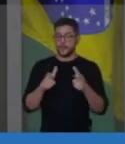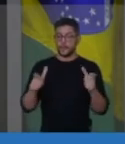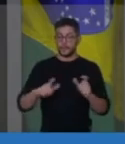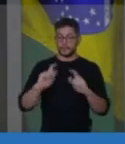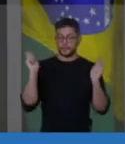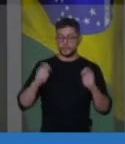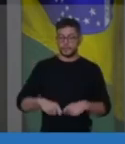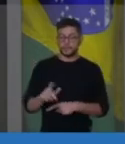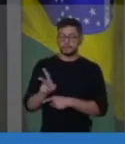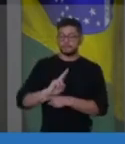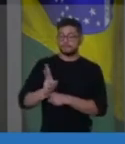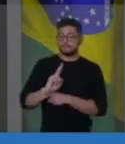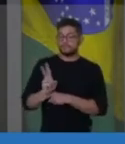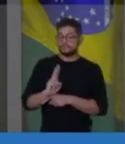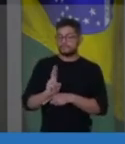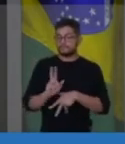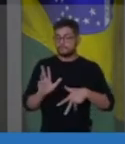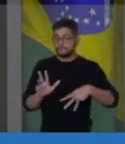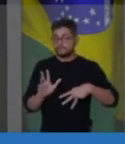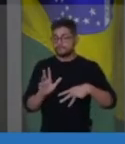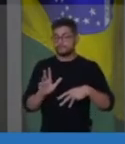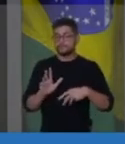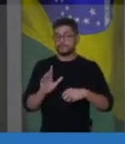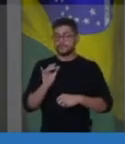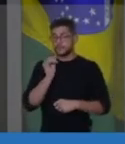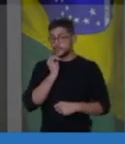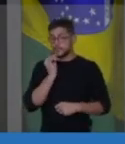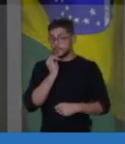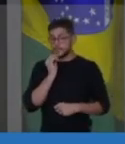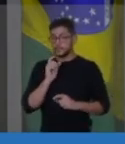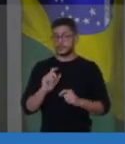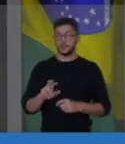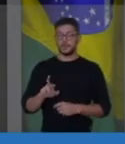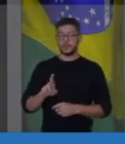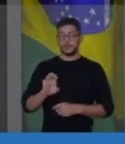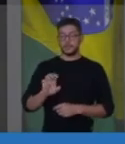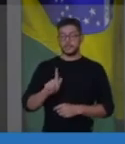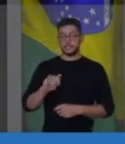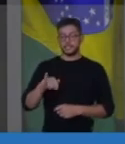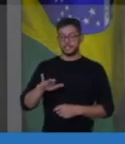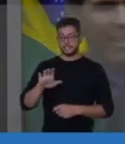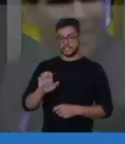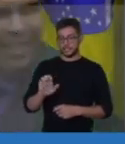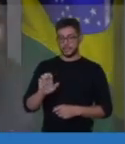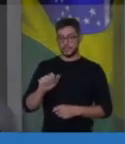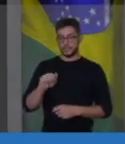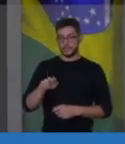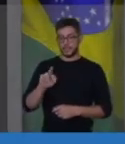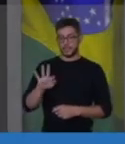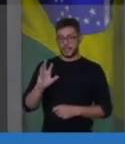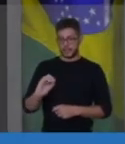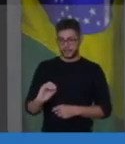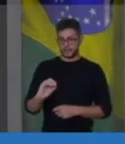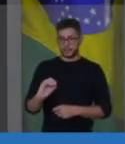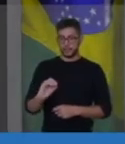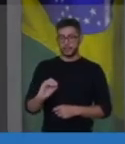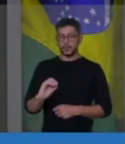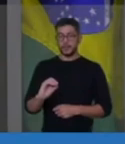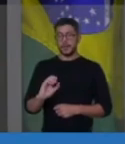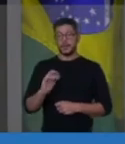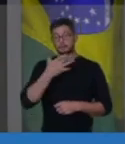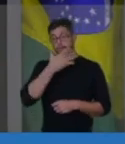para outros regimes de cumprimento de pena. Por exemplo, regime aberto, que só no estado de São Paulo são mais de 300 mil